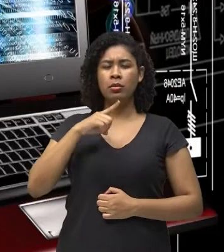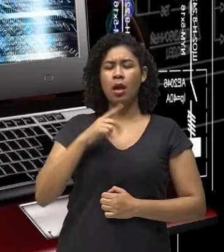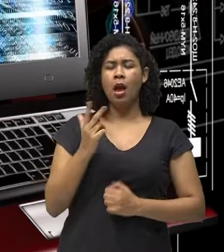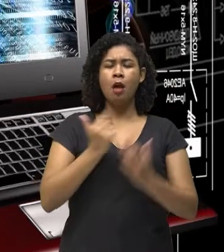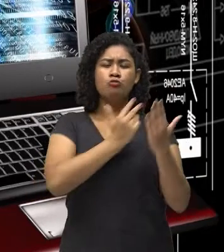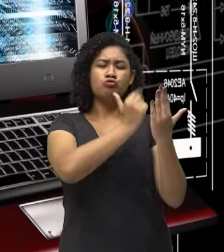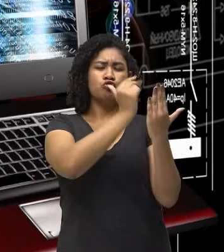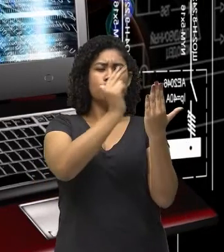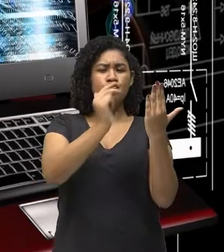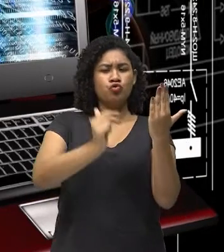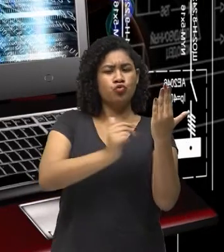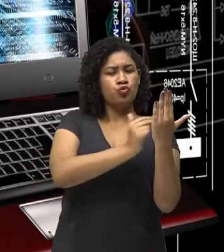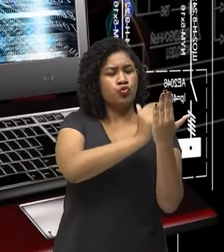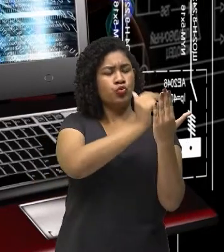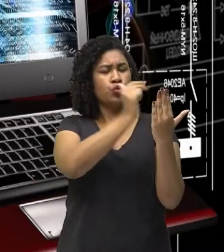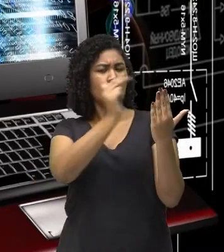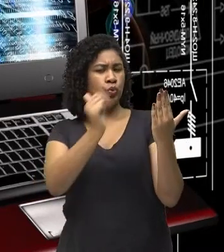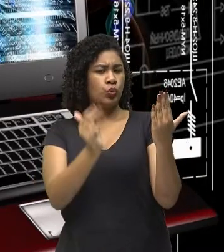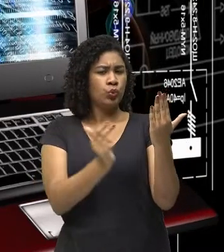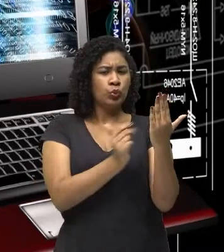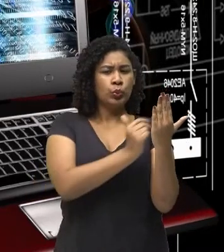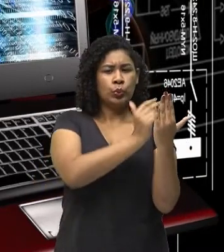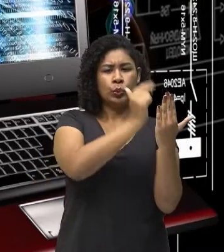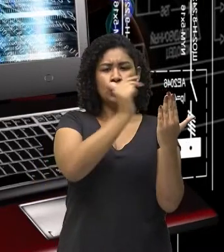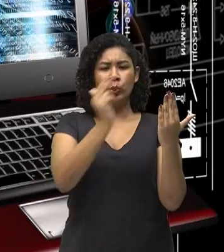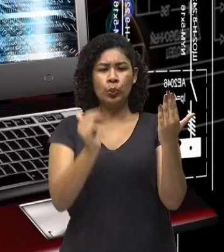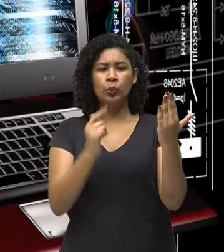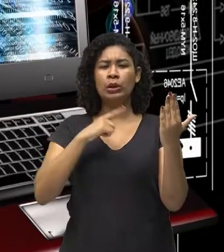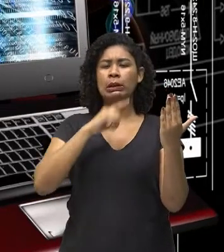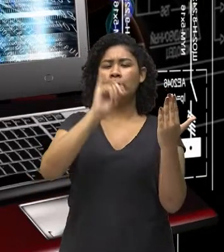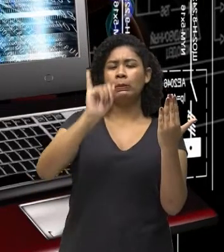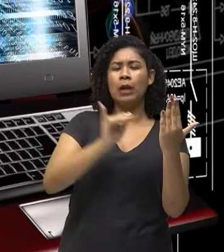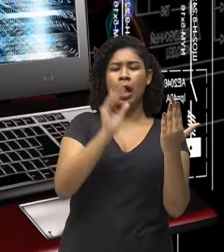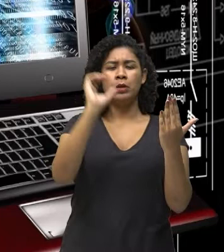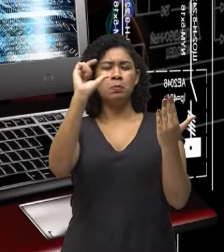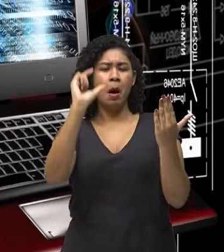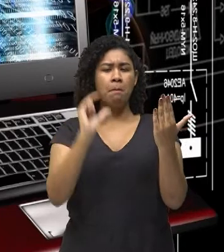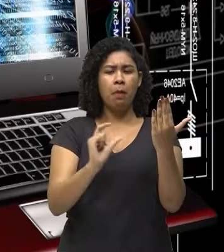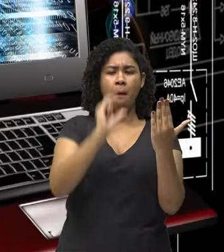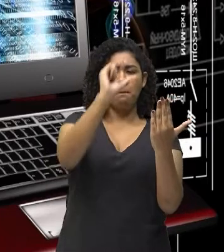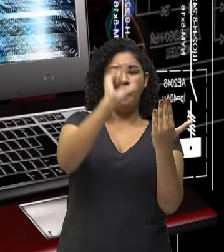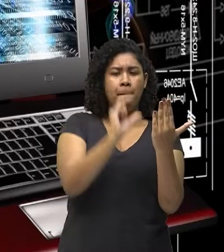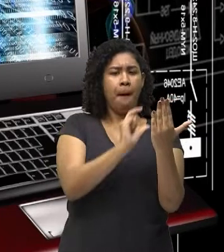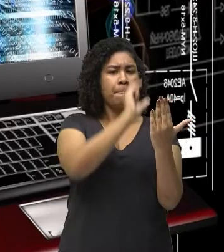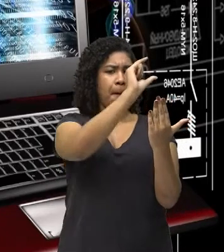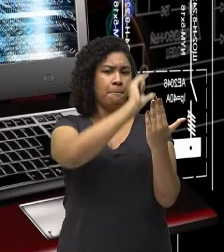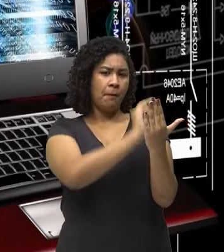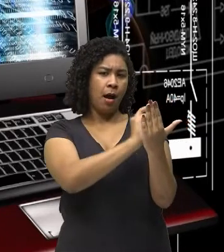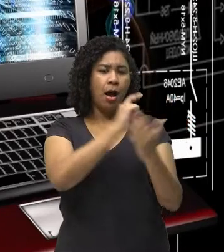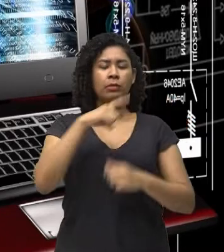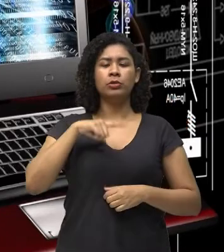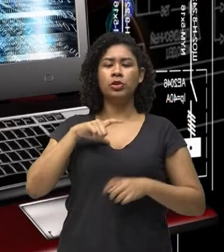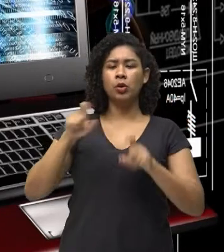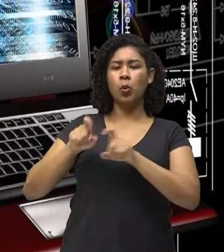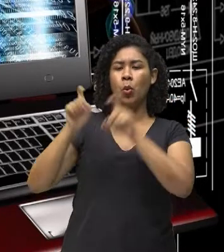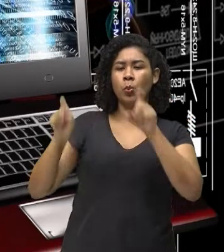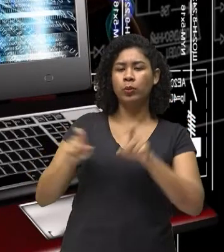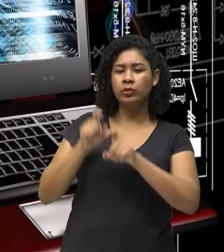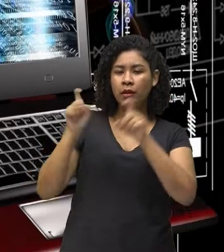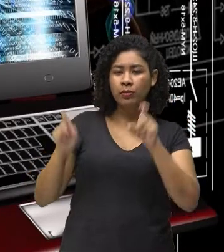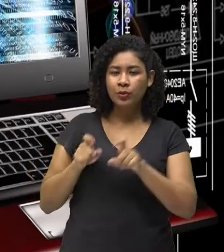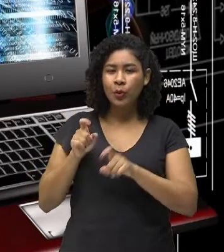uma tela, né, uma tela transparente, um vidro. Tem várias imagens nessa tela. Ao lado tem computadores, não